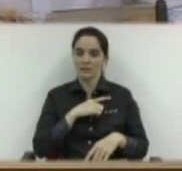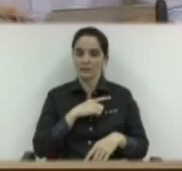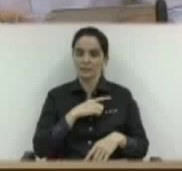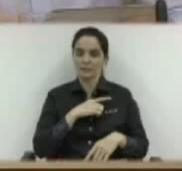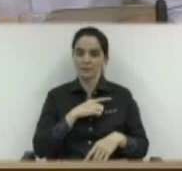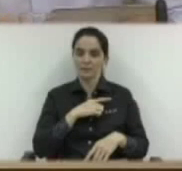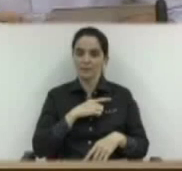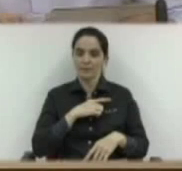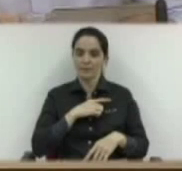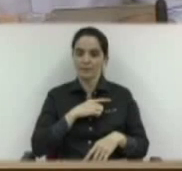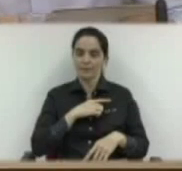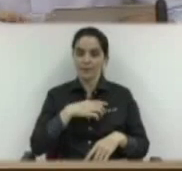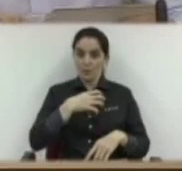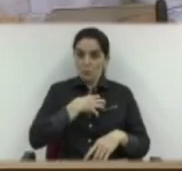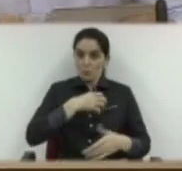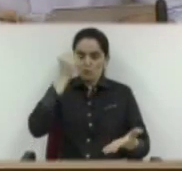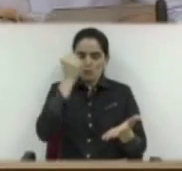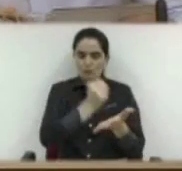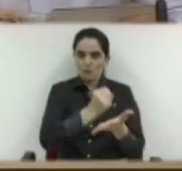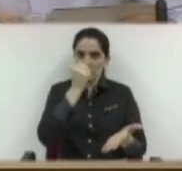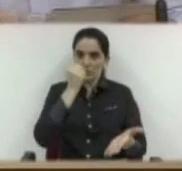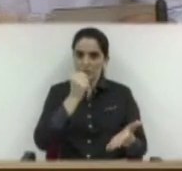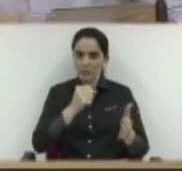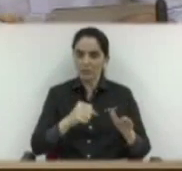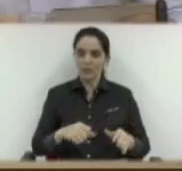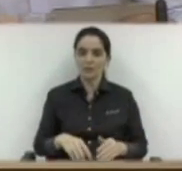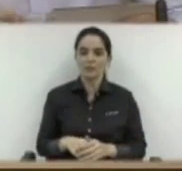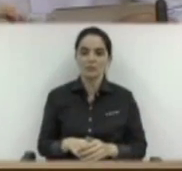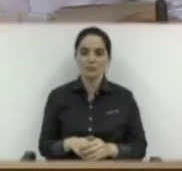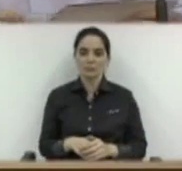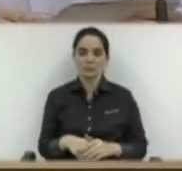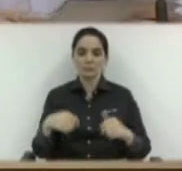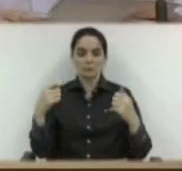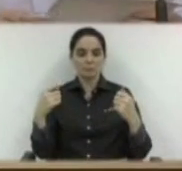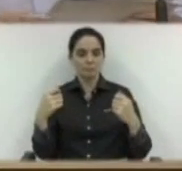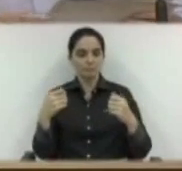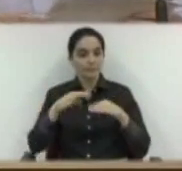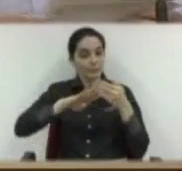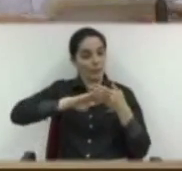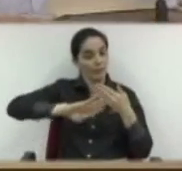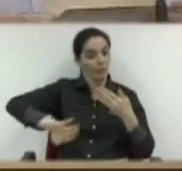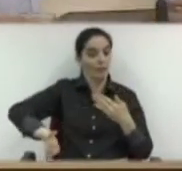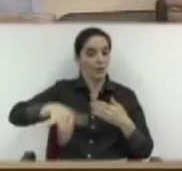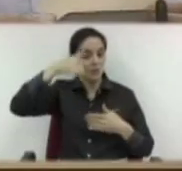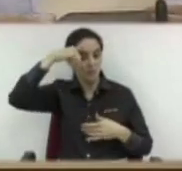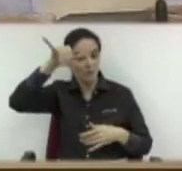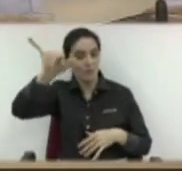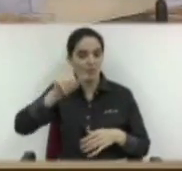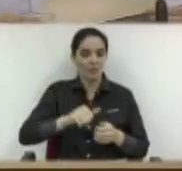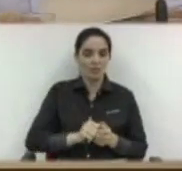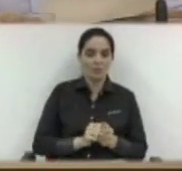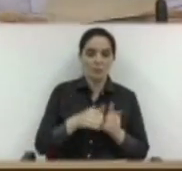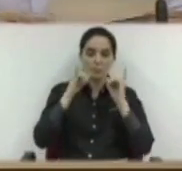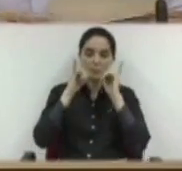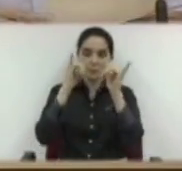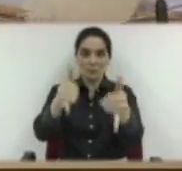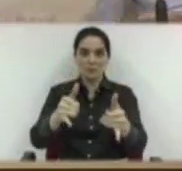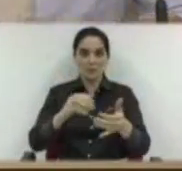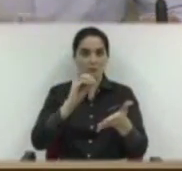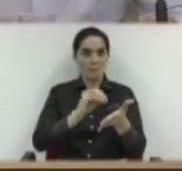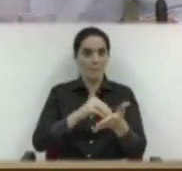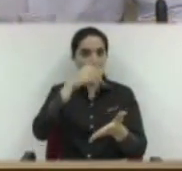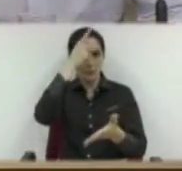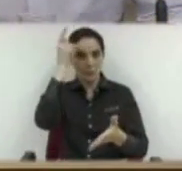pelo brasão do município, evitando publicidade de marca pessoal. Autor, vereador Wilson Nunes